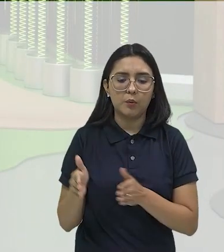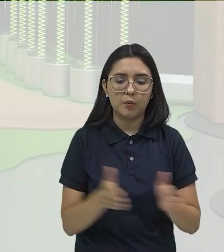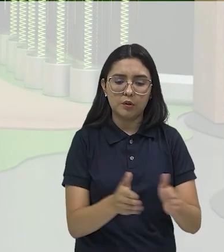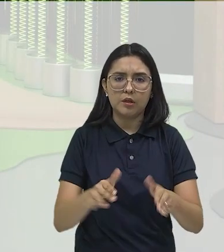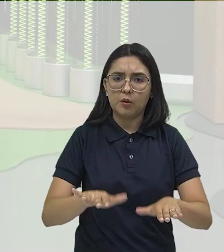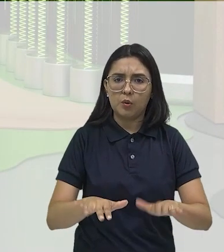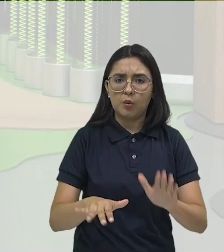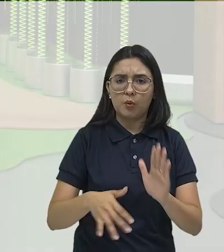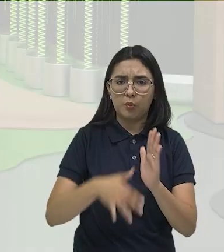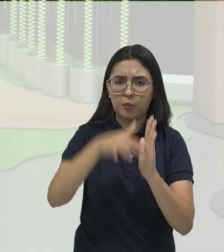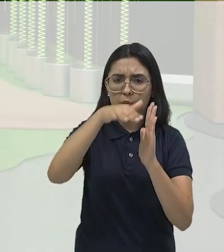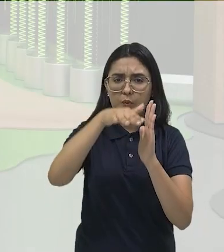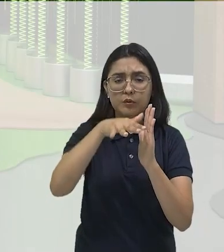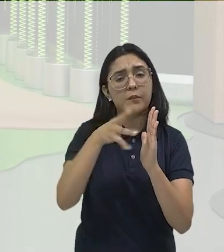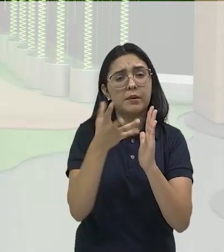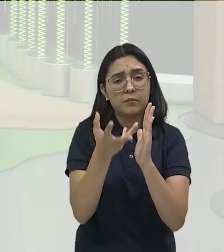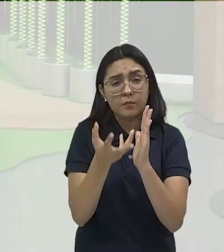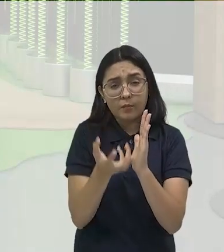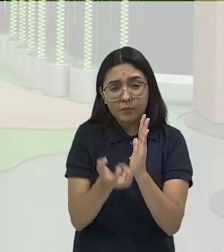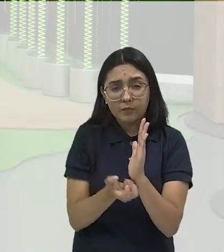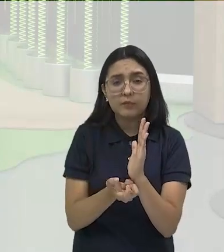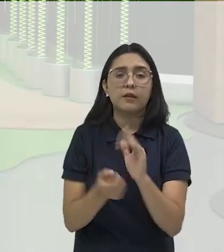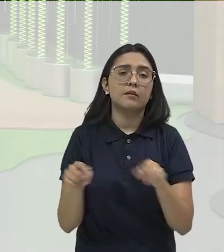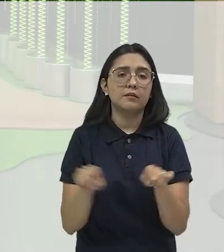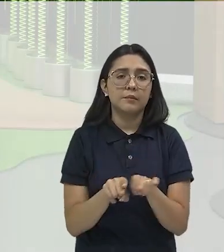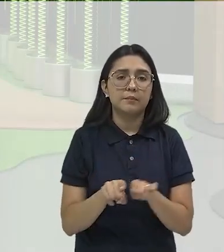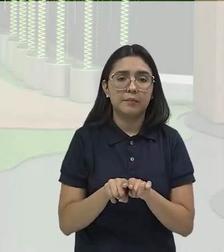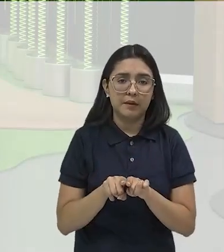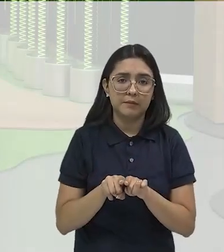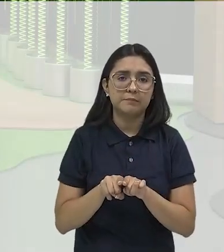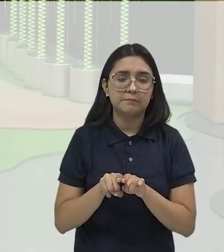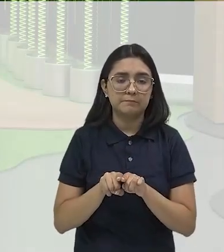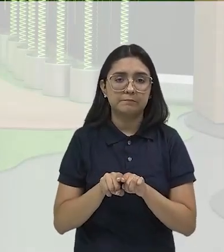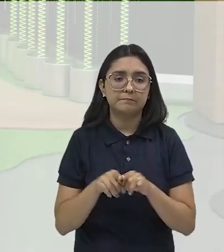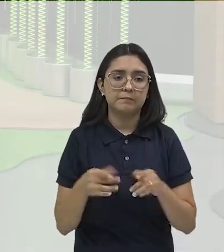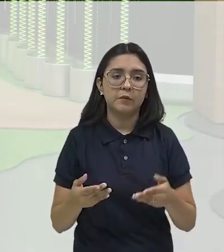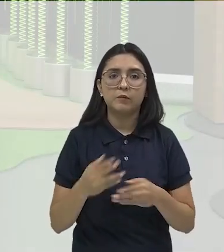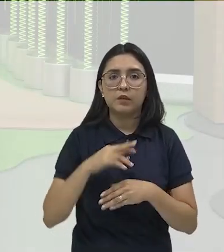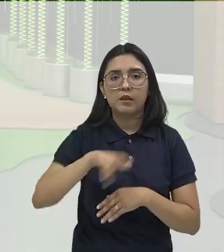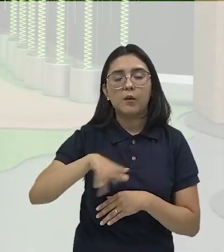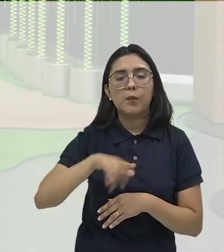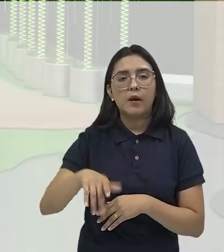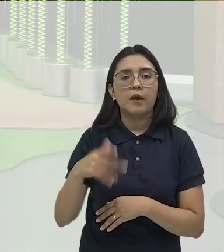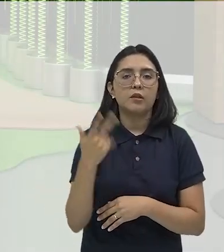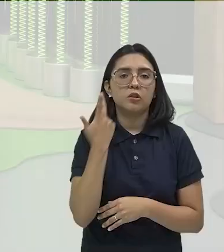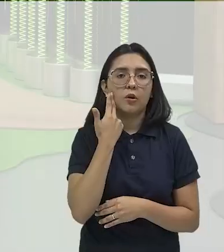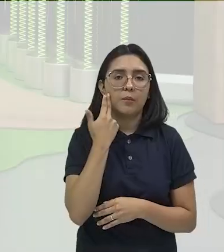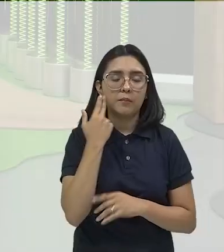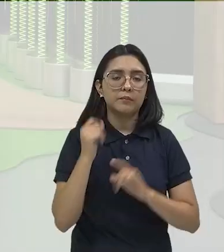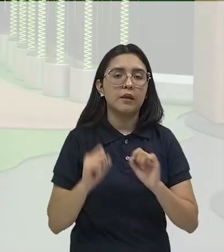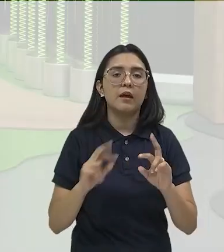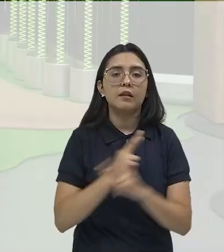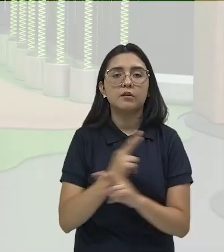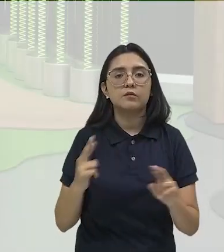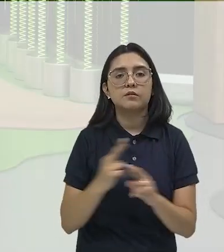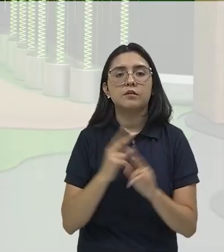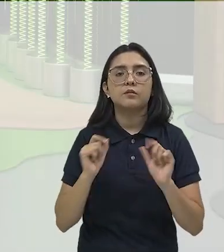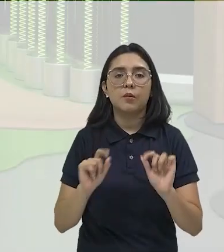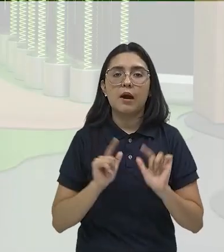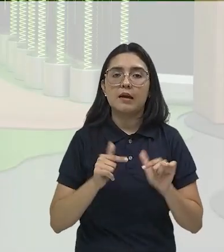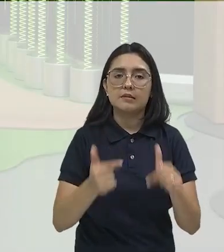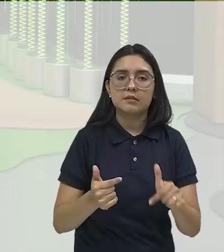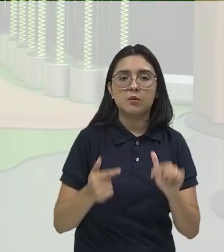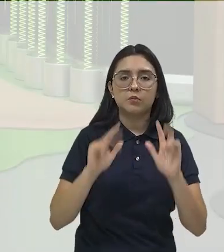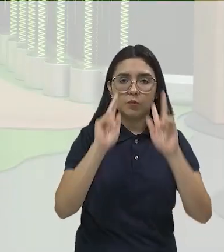fortes, secas muito fortes, então tudo que é extremo não é normal. Está relacionado com a ação